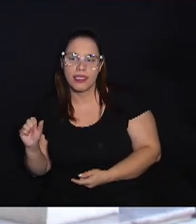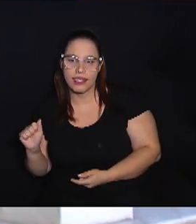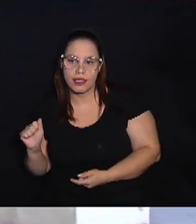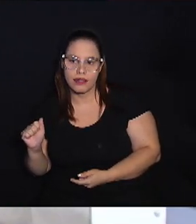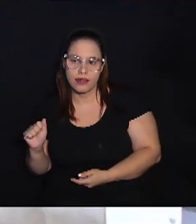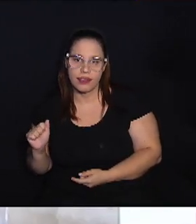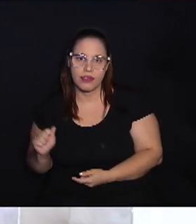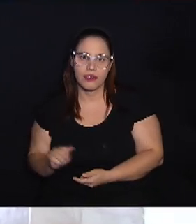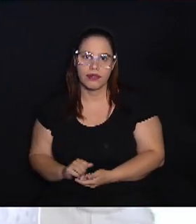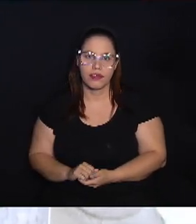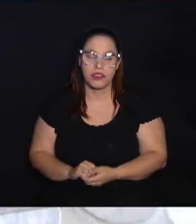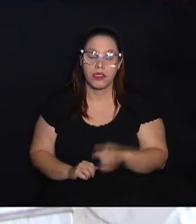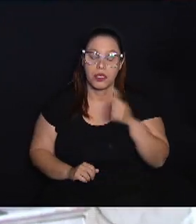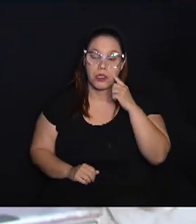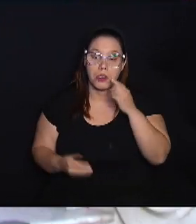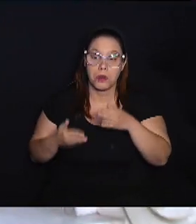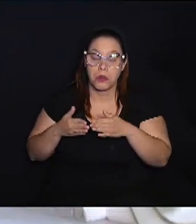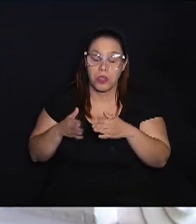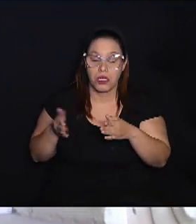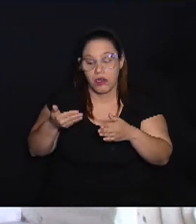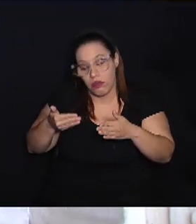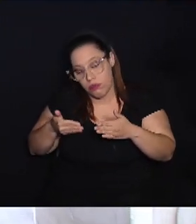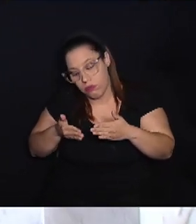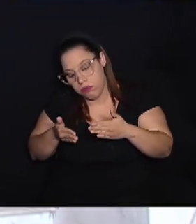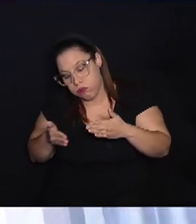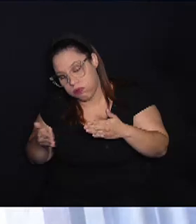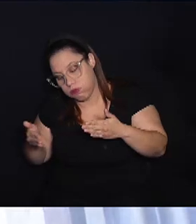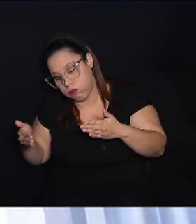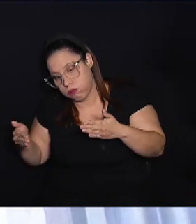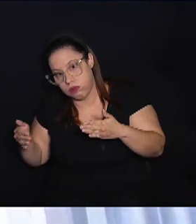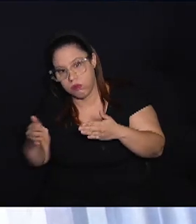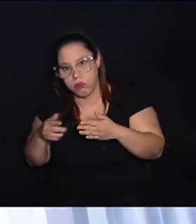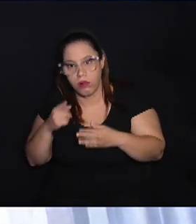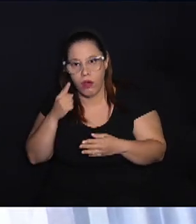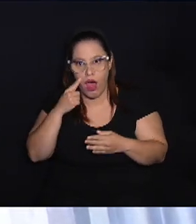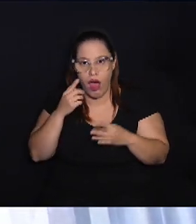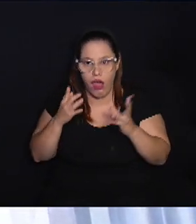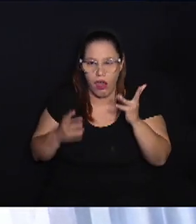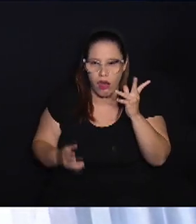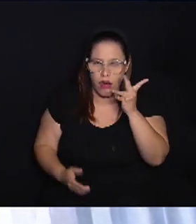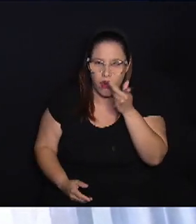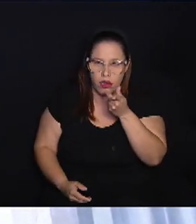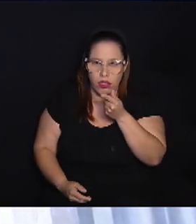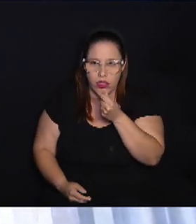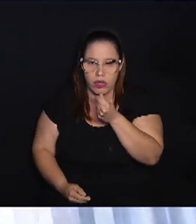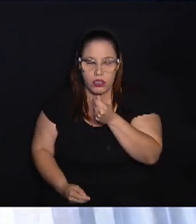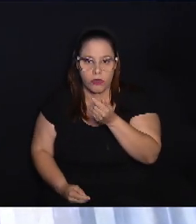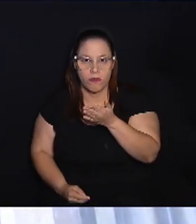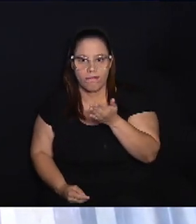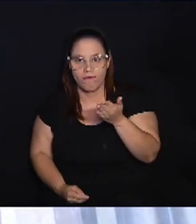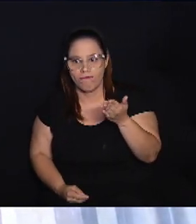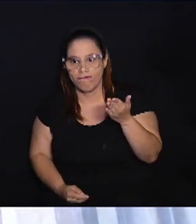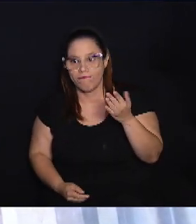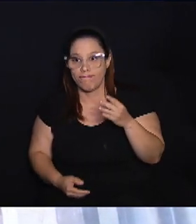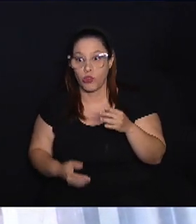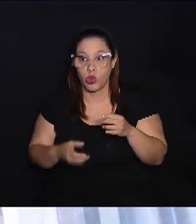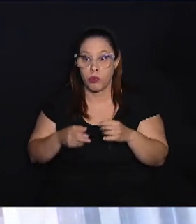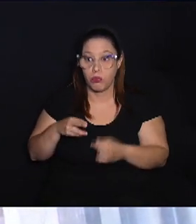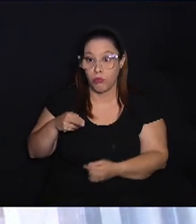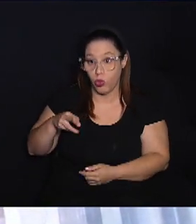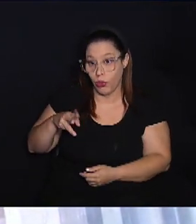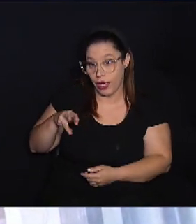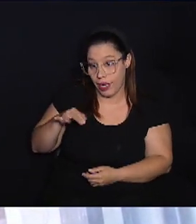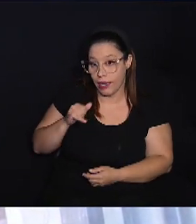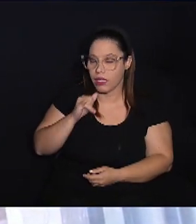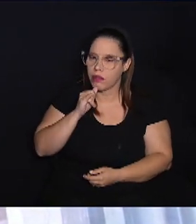gente percebe lá pela entrada. Você vê que a representação que ela tem em termos assim de os murais, por